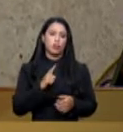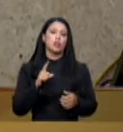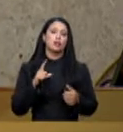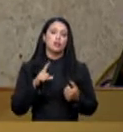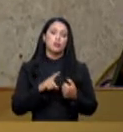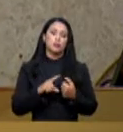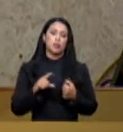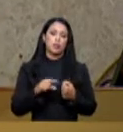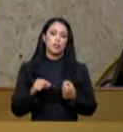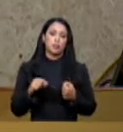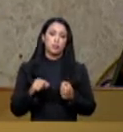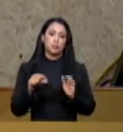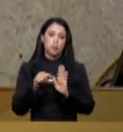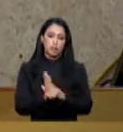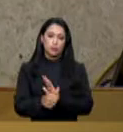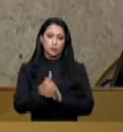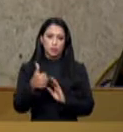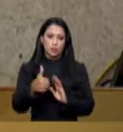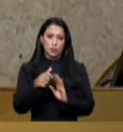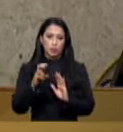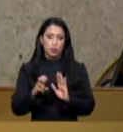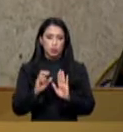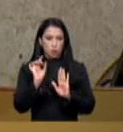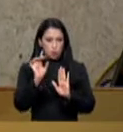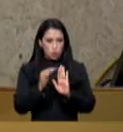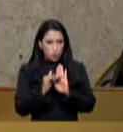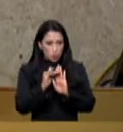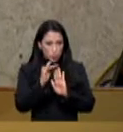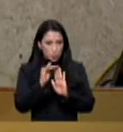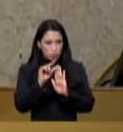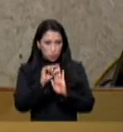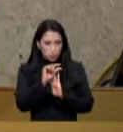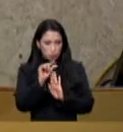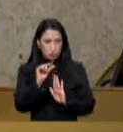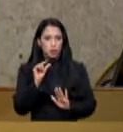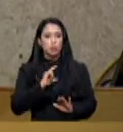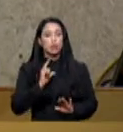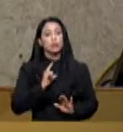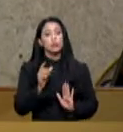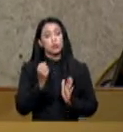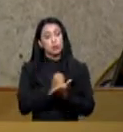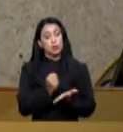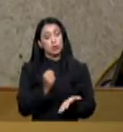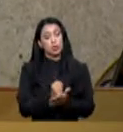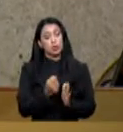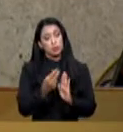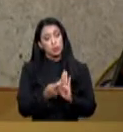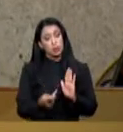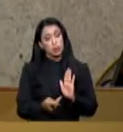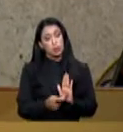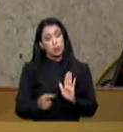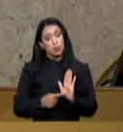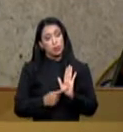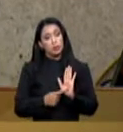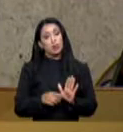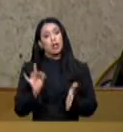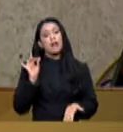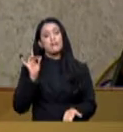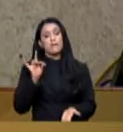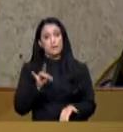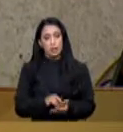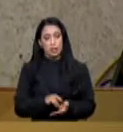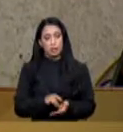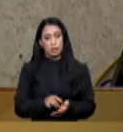5º. Apenas no caput. Deverão ser constituídos e regulados os contratos de programa como condição de sua